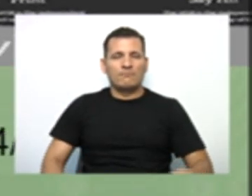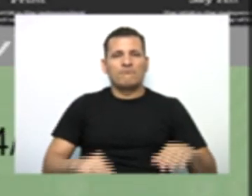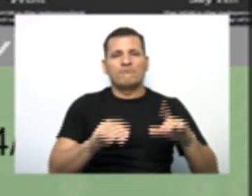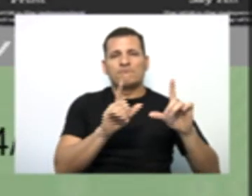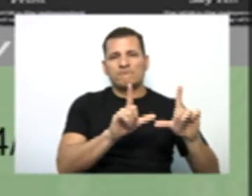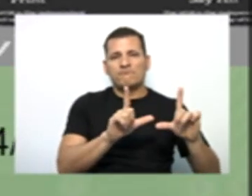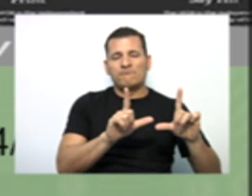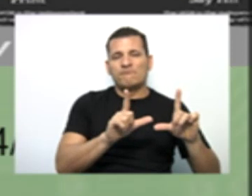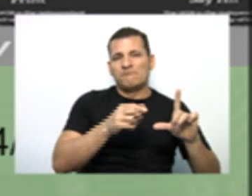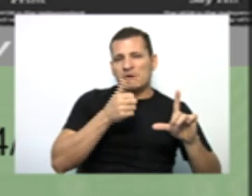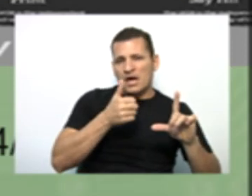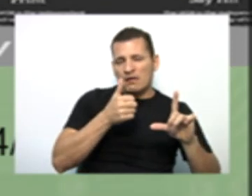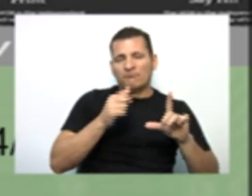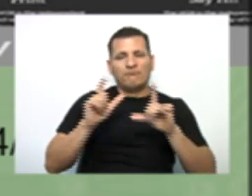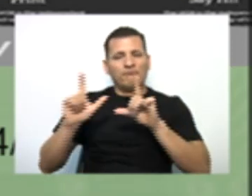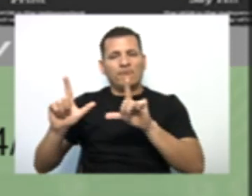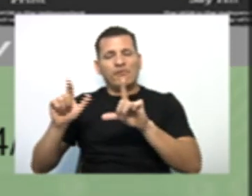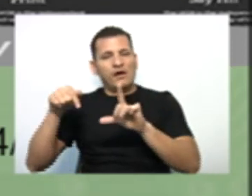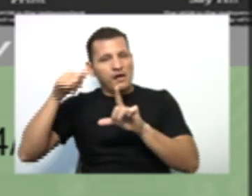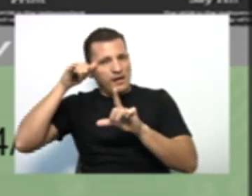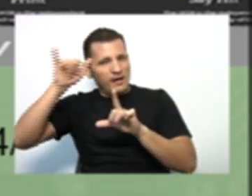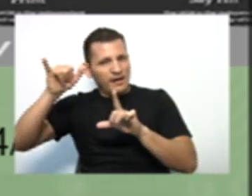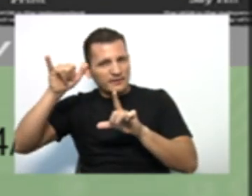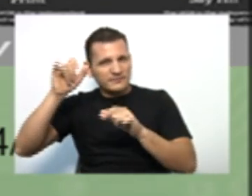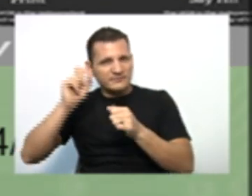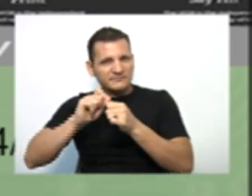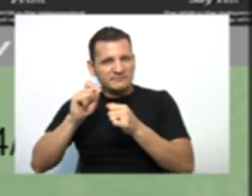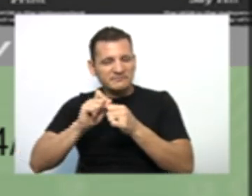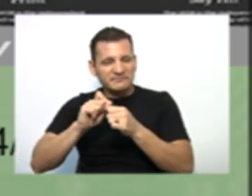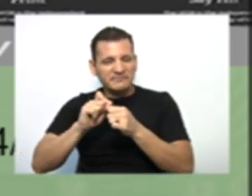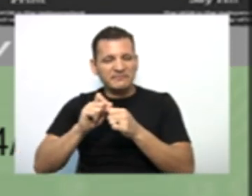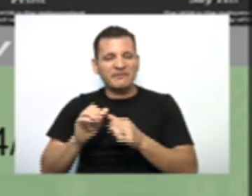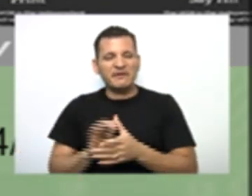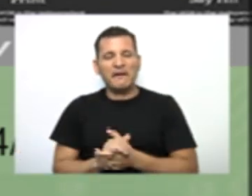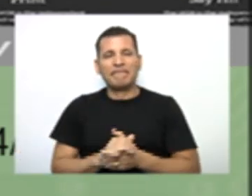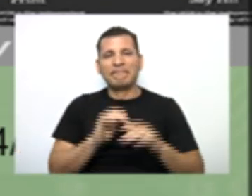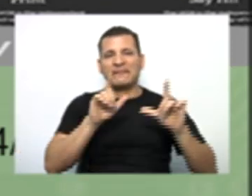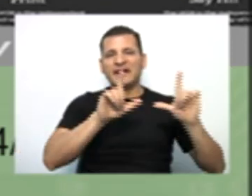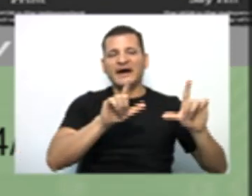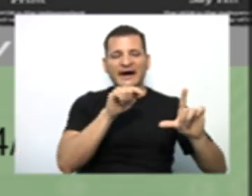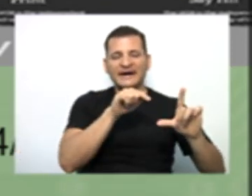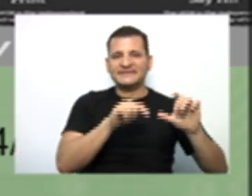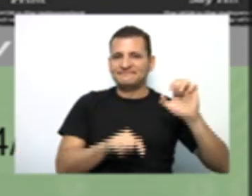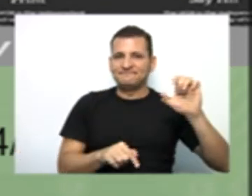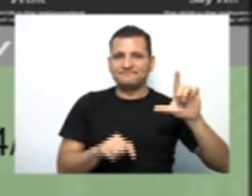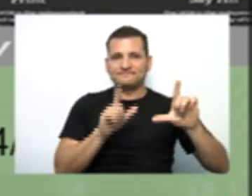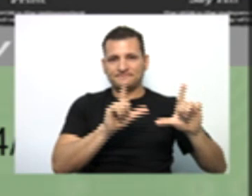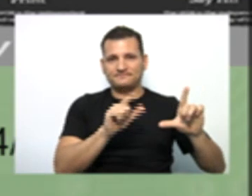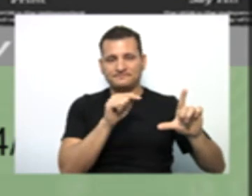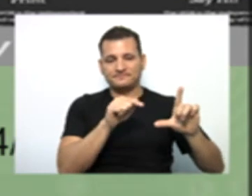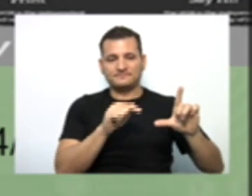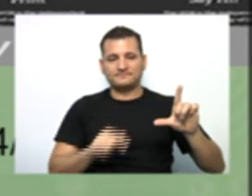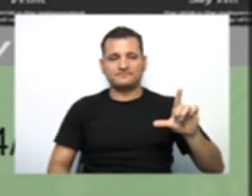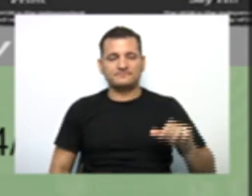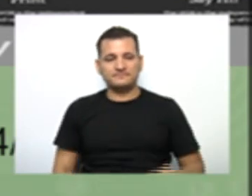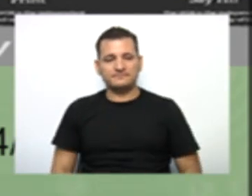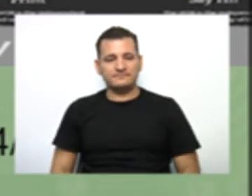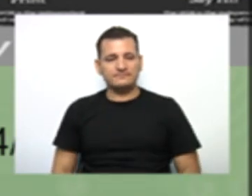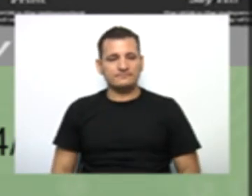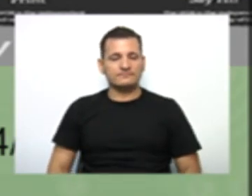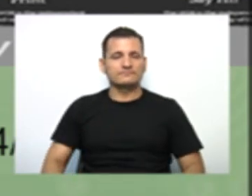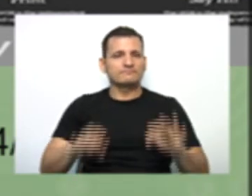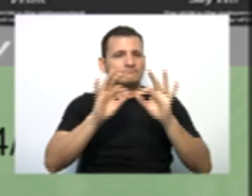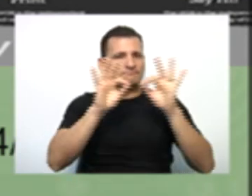uma página que você deve evitar fazer. Então, aqui do lado esquerdo eu tenho uma página, ele diz aqui, ele tem uma